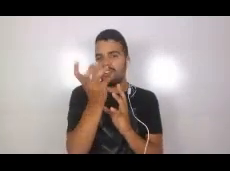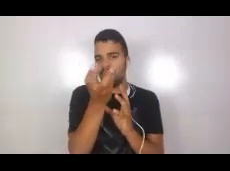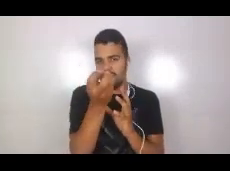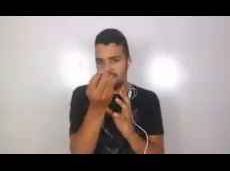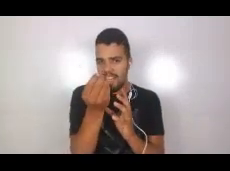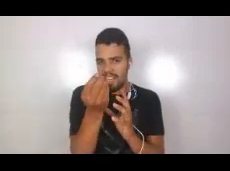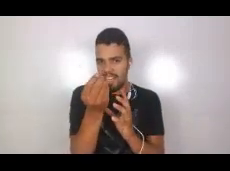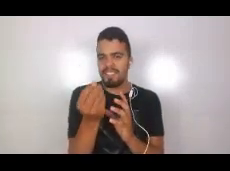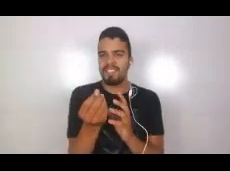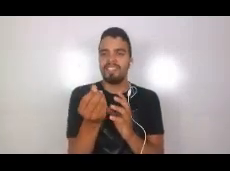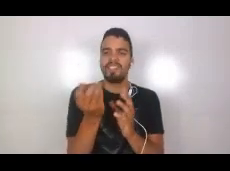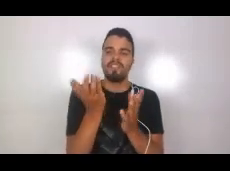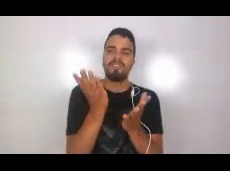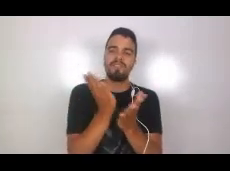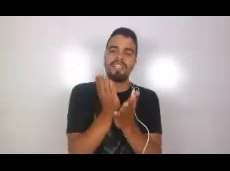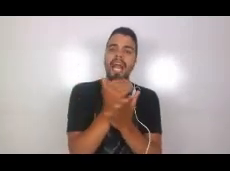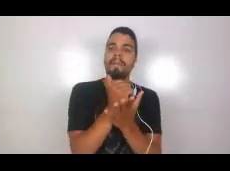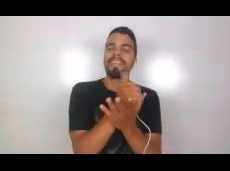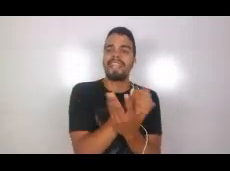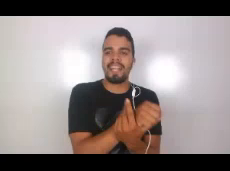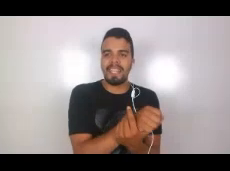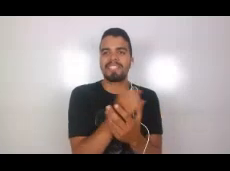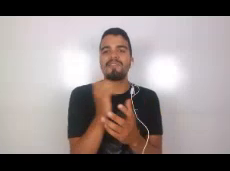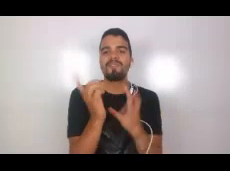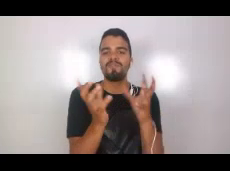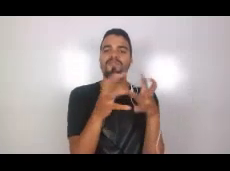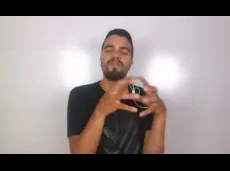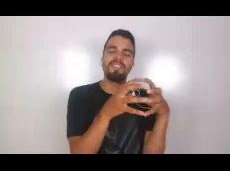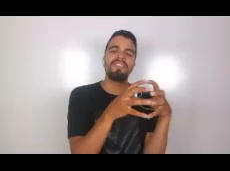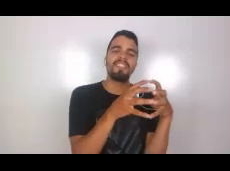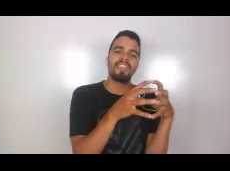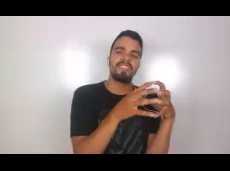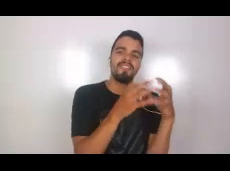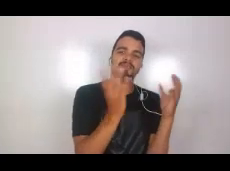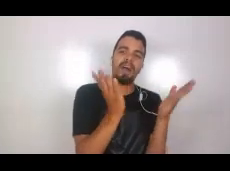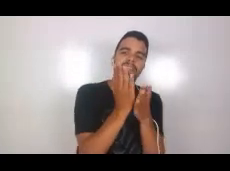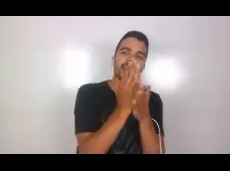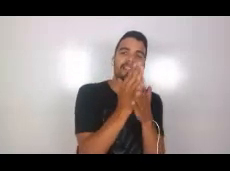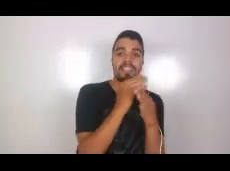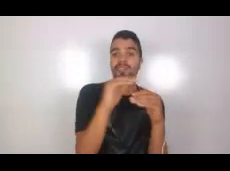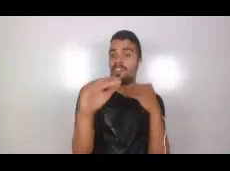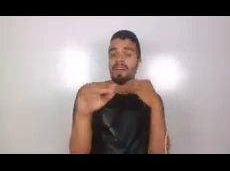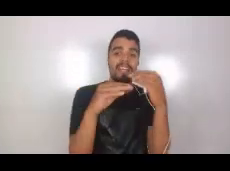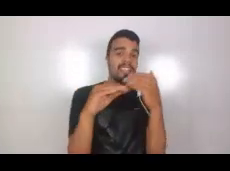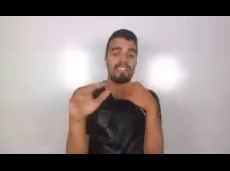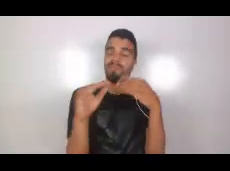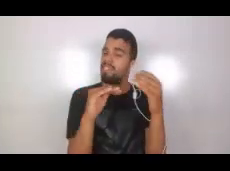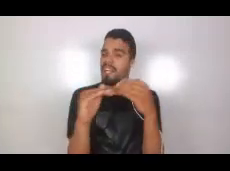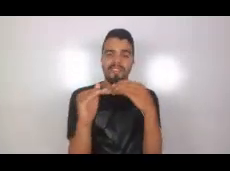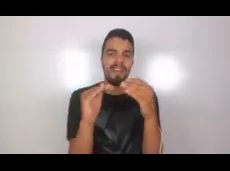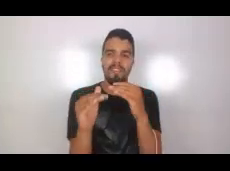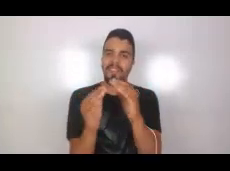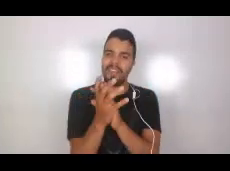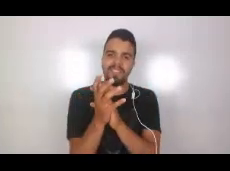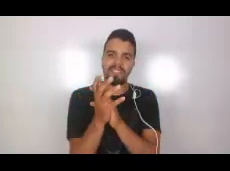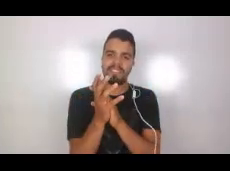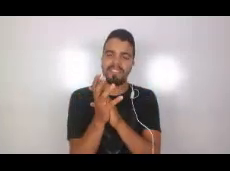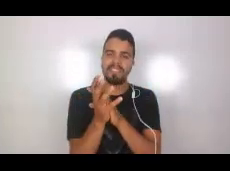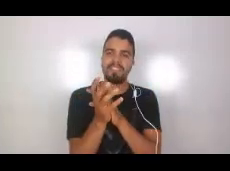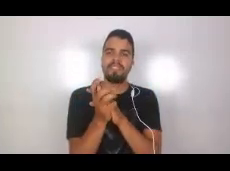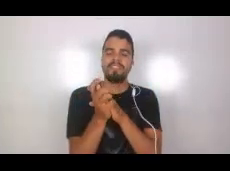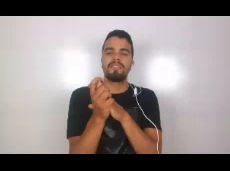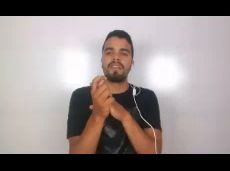a iconicidade do que a arbitrariedade, que é o outro grupo de sinais, né? O arbitrário, que não tem uma relação direta com o